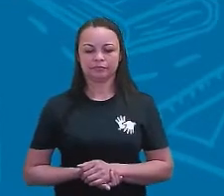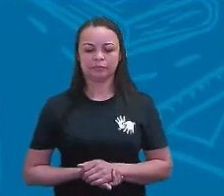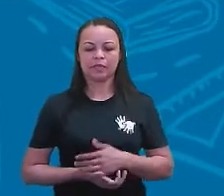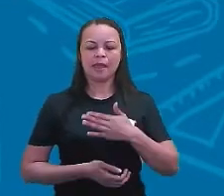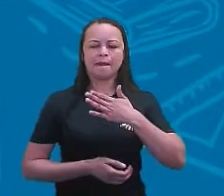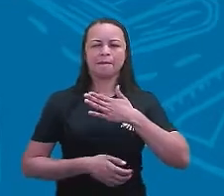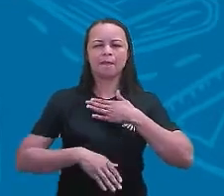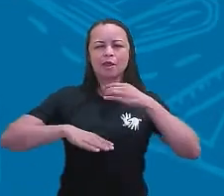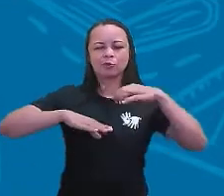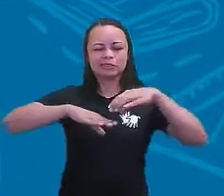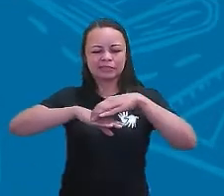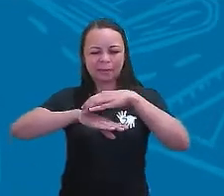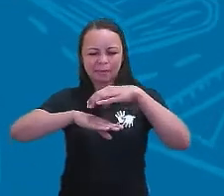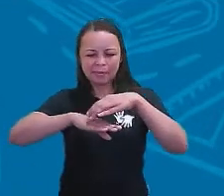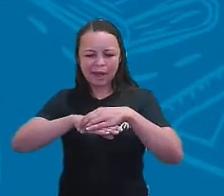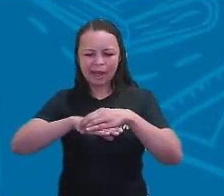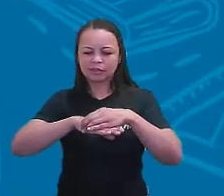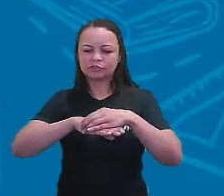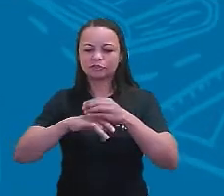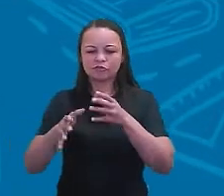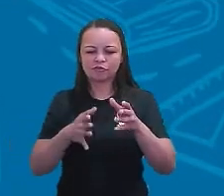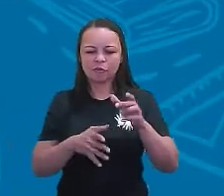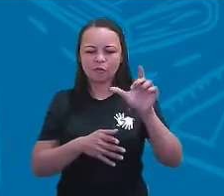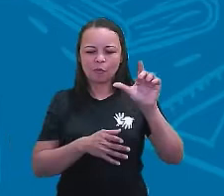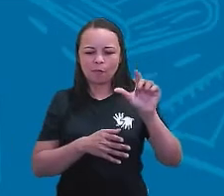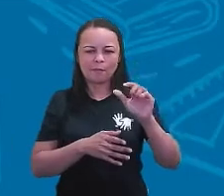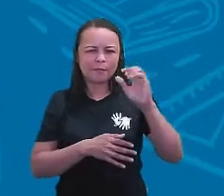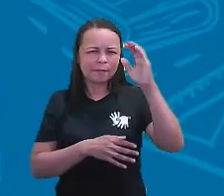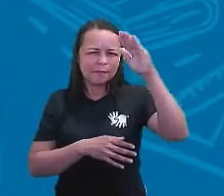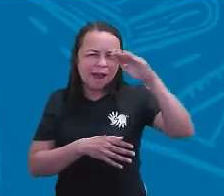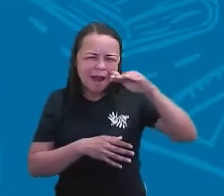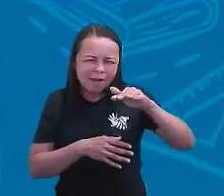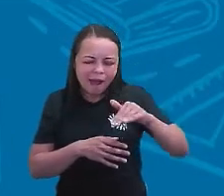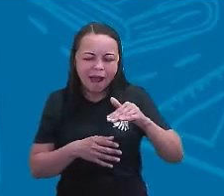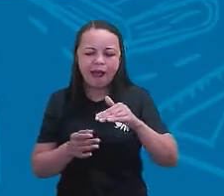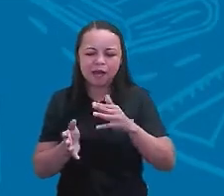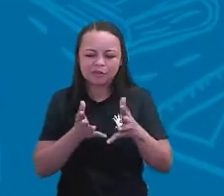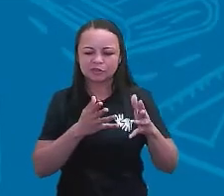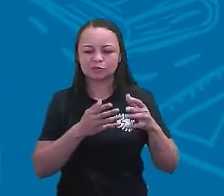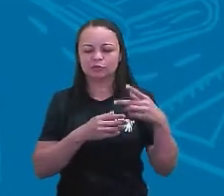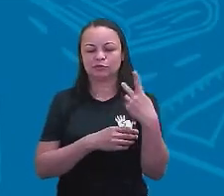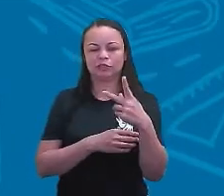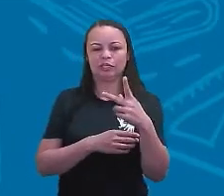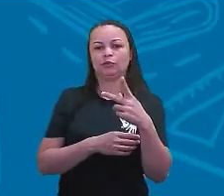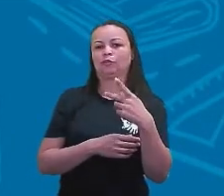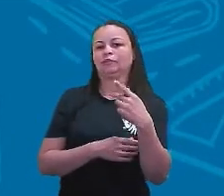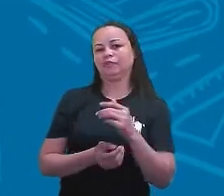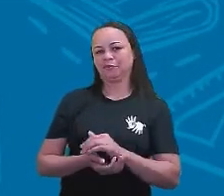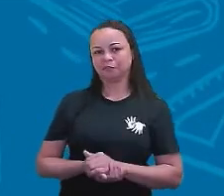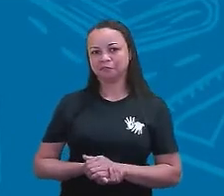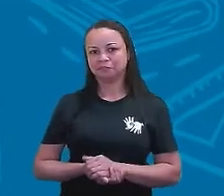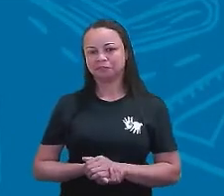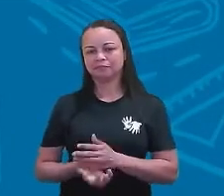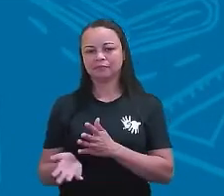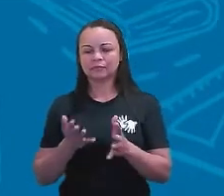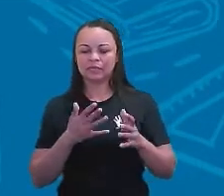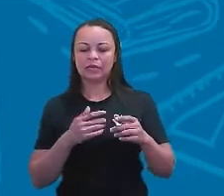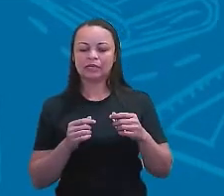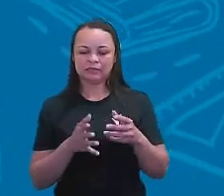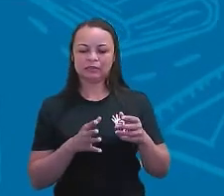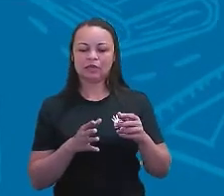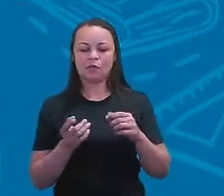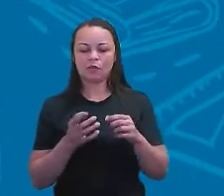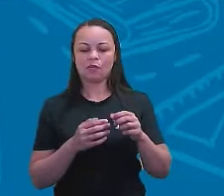were less expensive than yours. Então, preste a minha atenção no destaque. Less para dizer